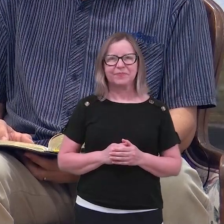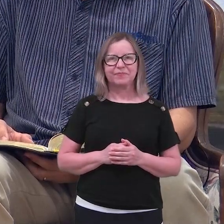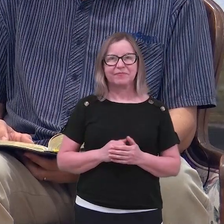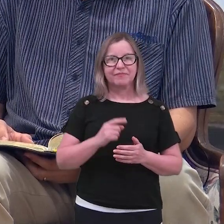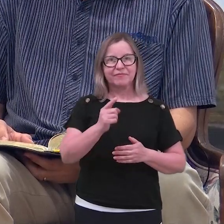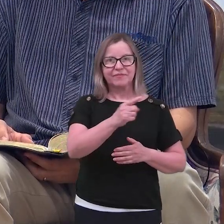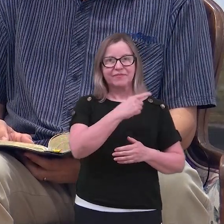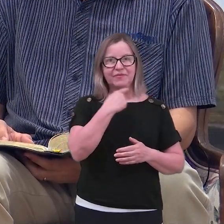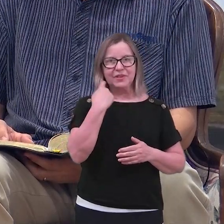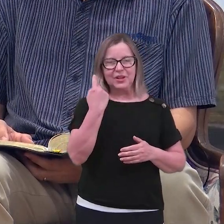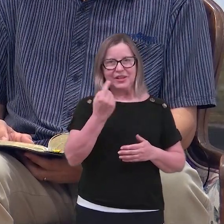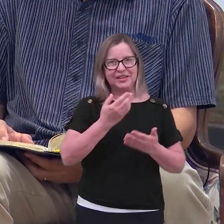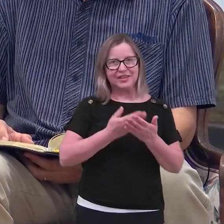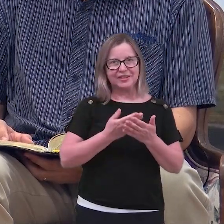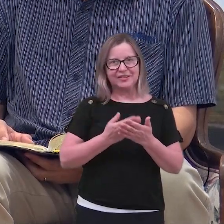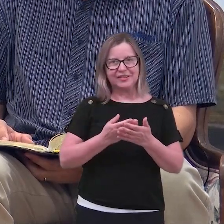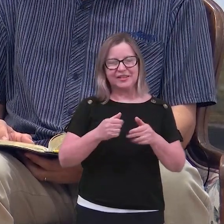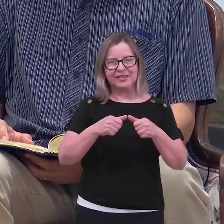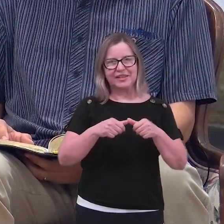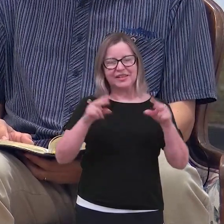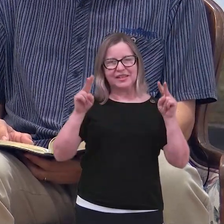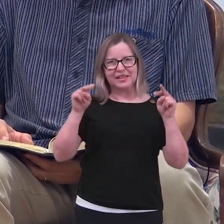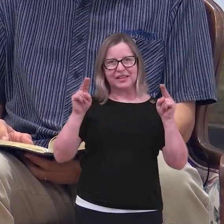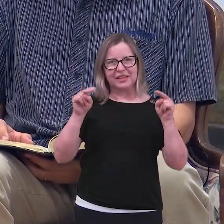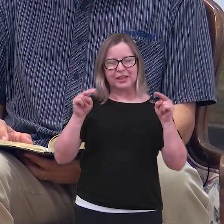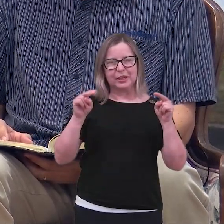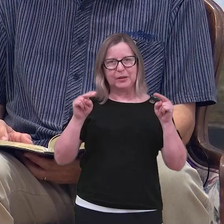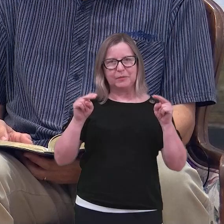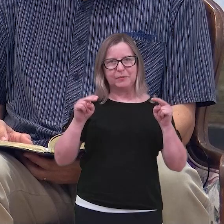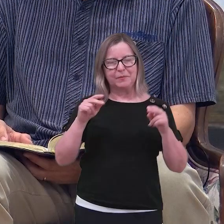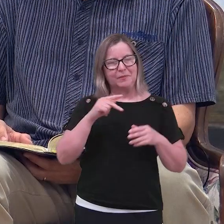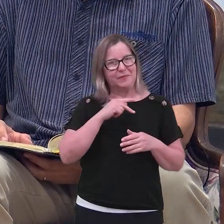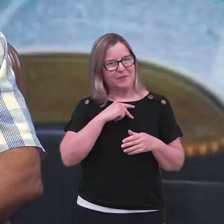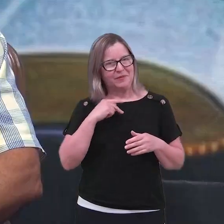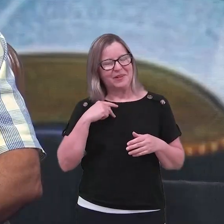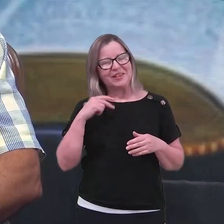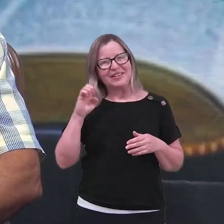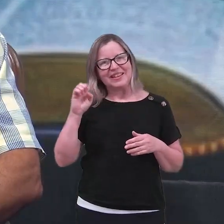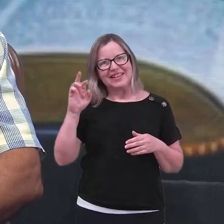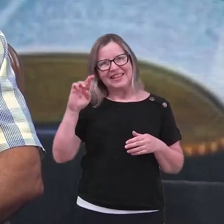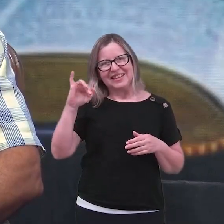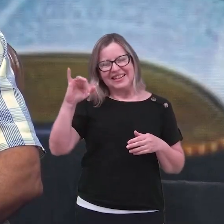Nós estamos trabalhando com esse tema, pastor Eric, que é o